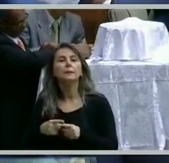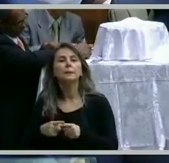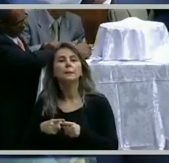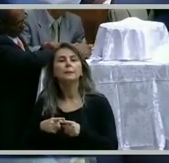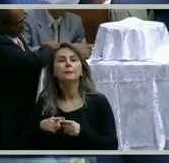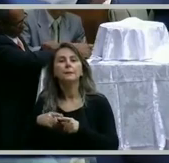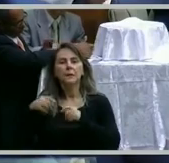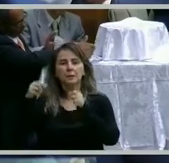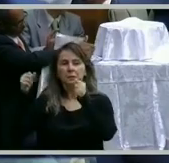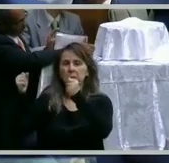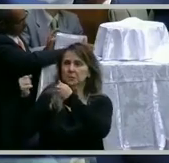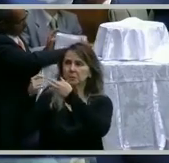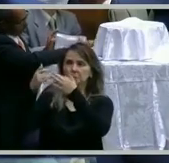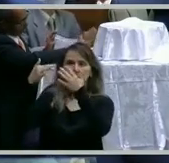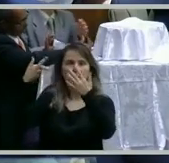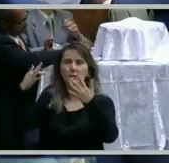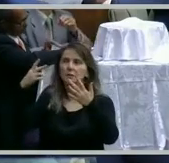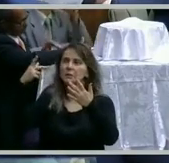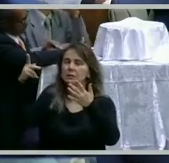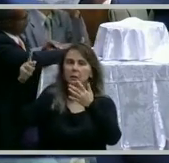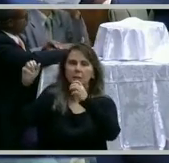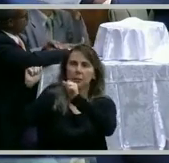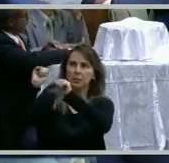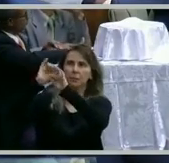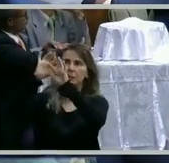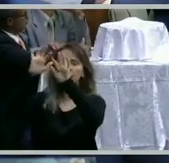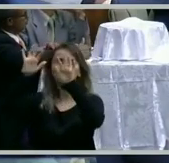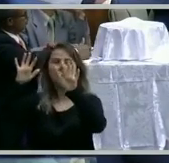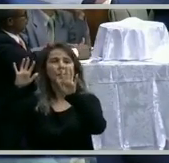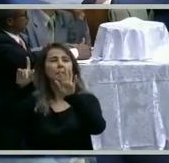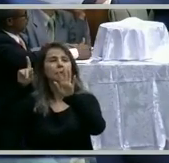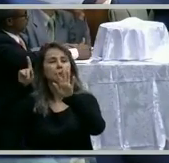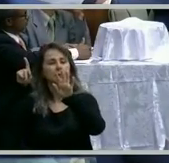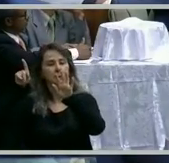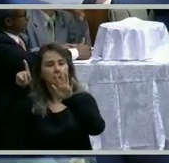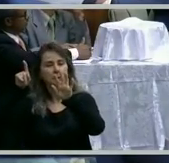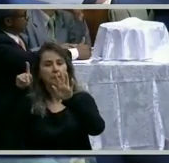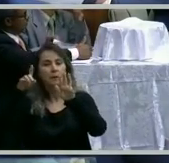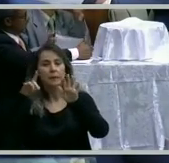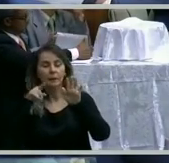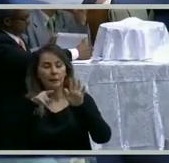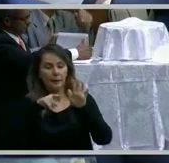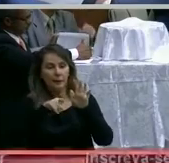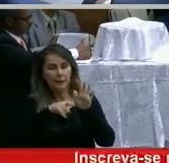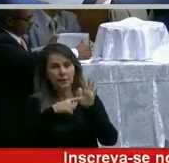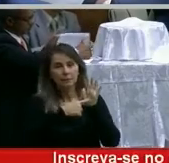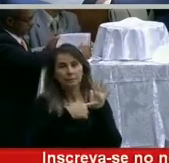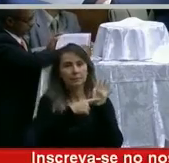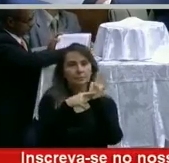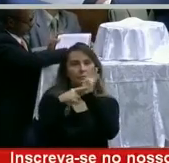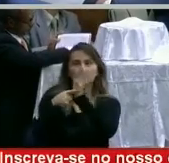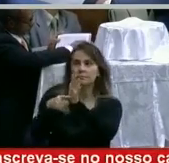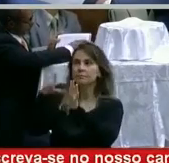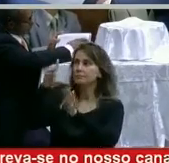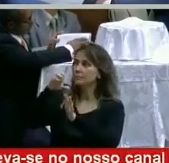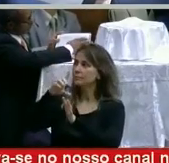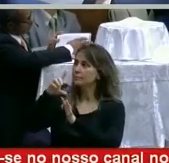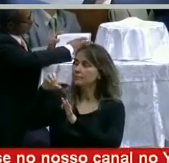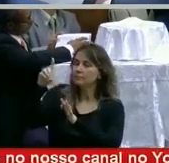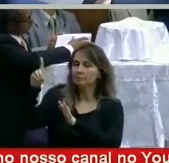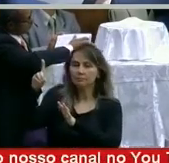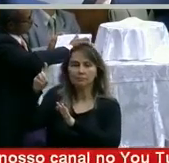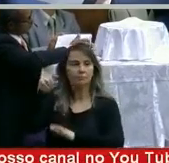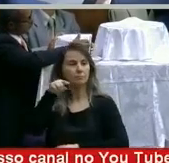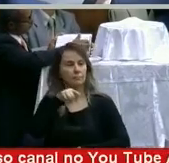o resplendor da sua glória e a expressa imagem da sua pessoa, e sustentando todas